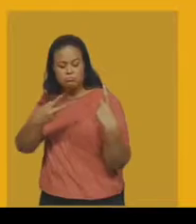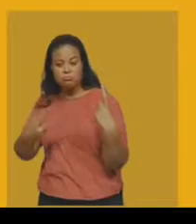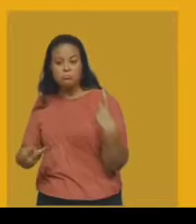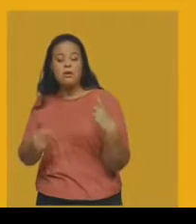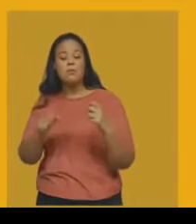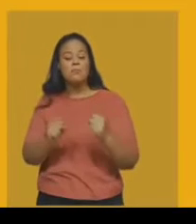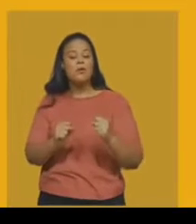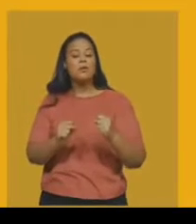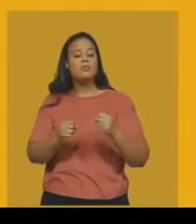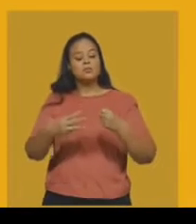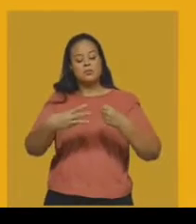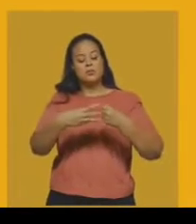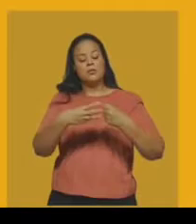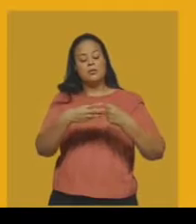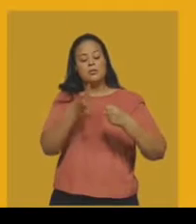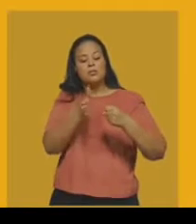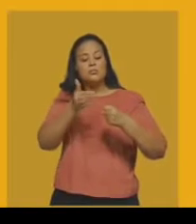célula pode se dividir em